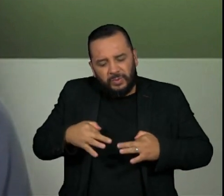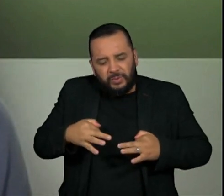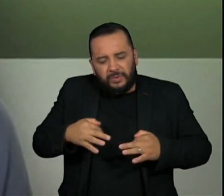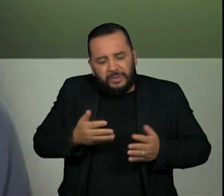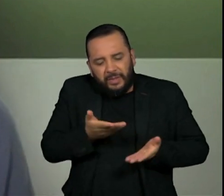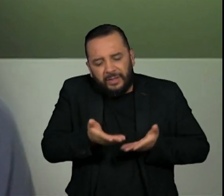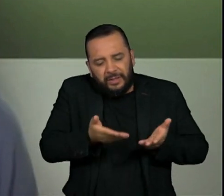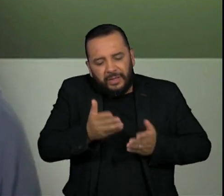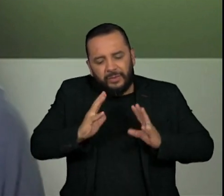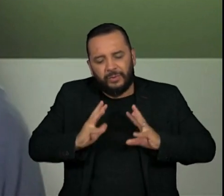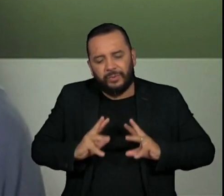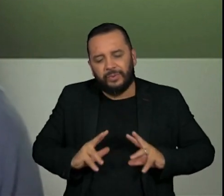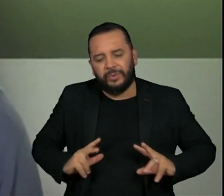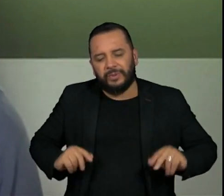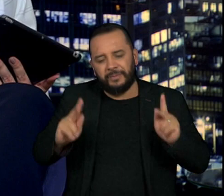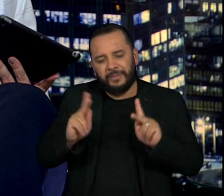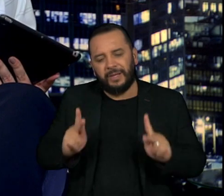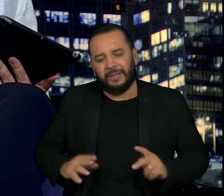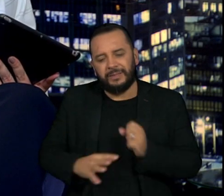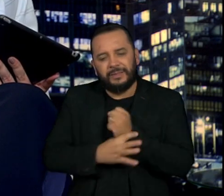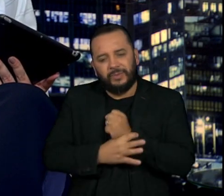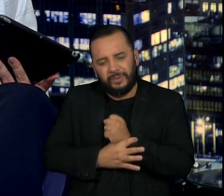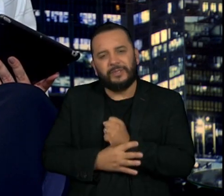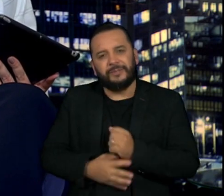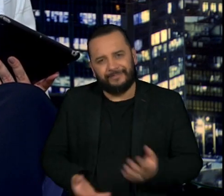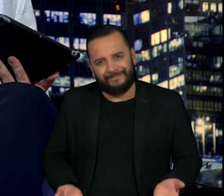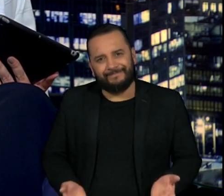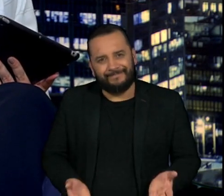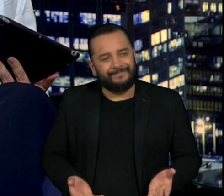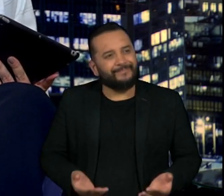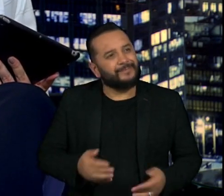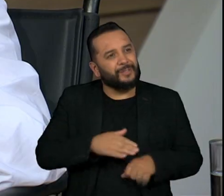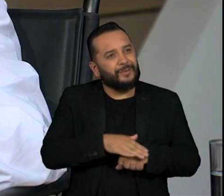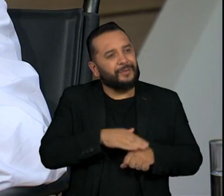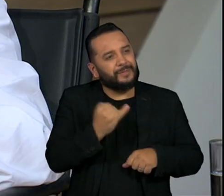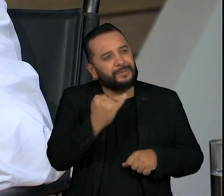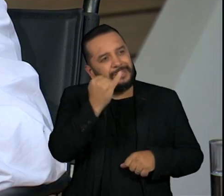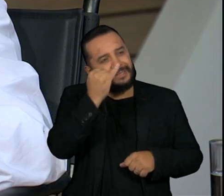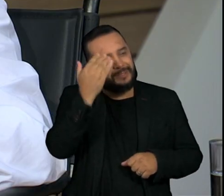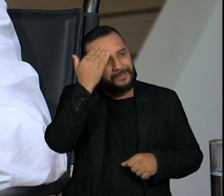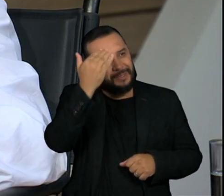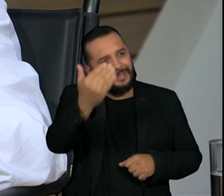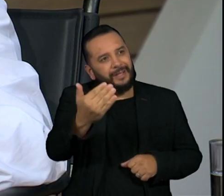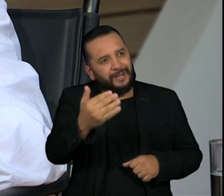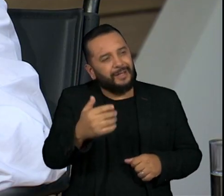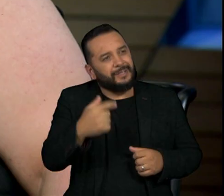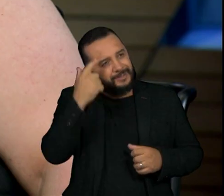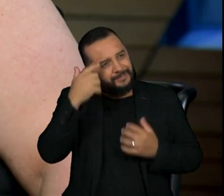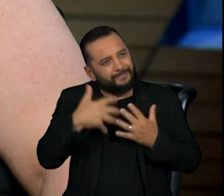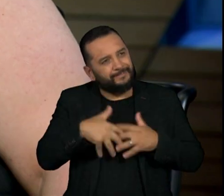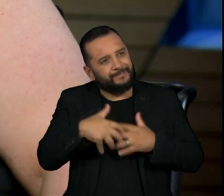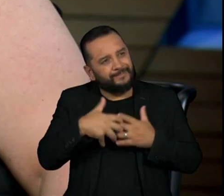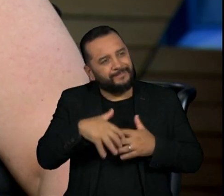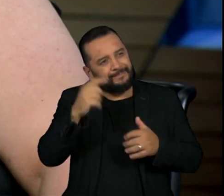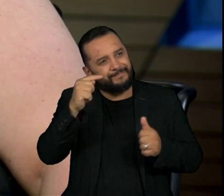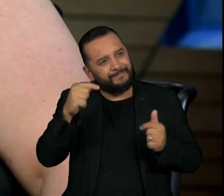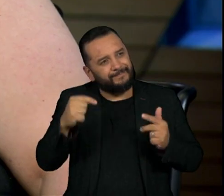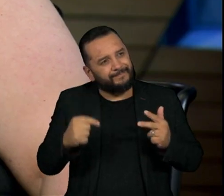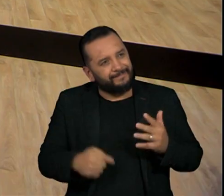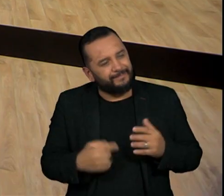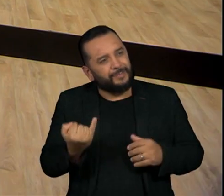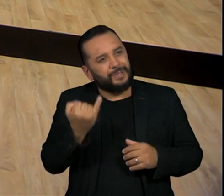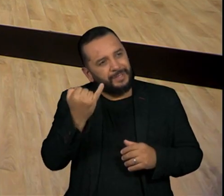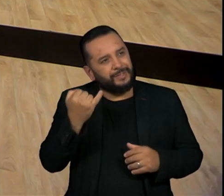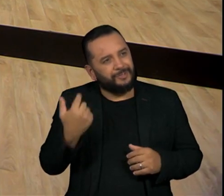seguro para todos. Que conversa importante hoje. Obrigada por nos fazerem pensar, por trazerem tantos pontos para nos fazerem